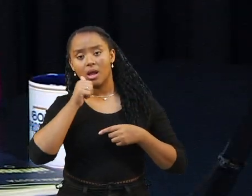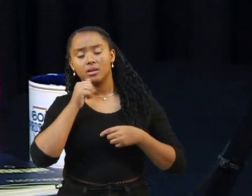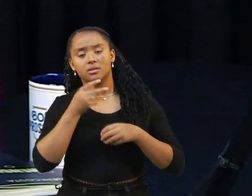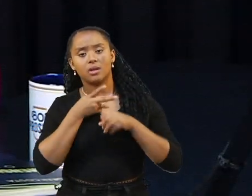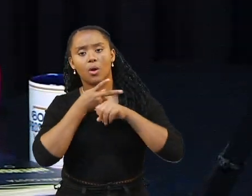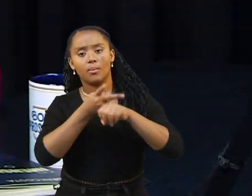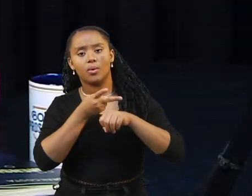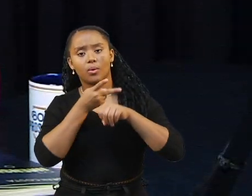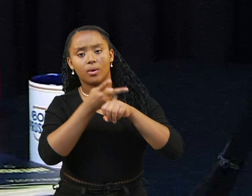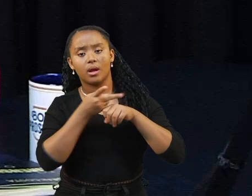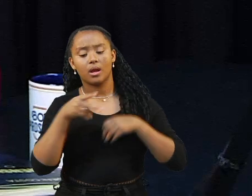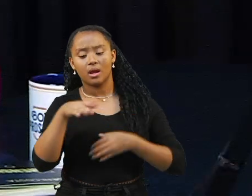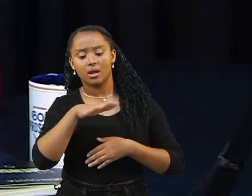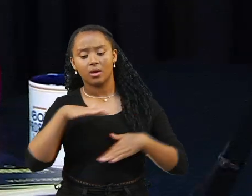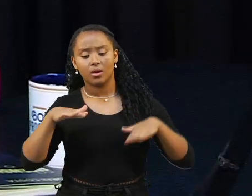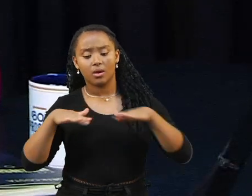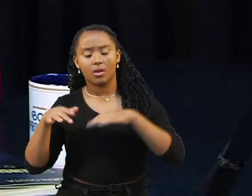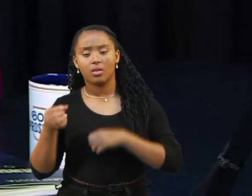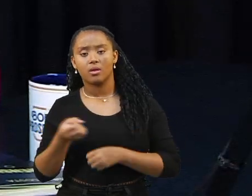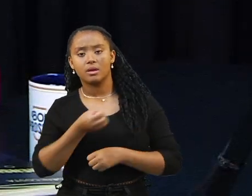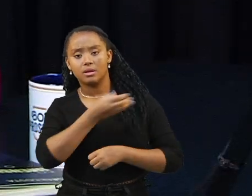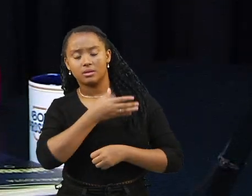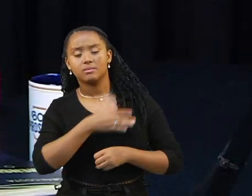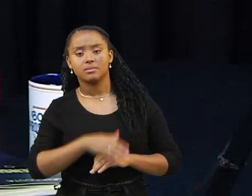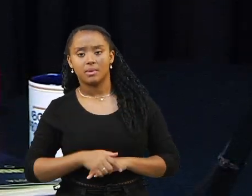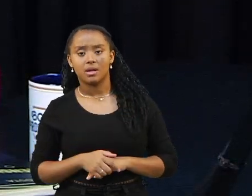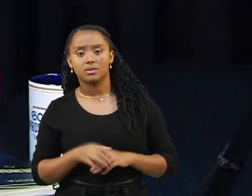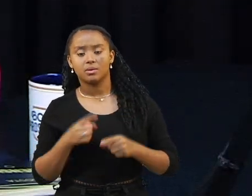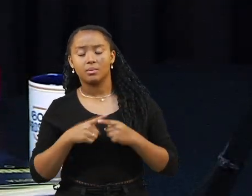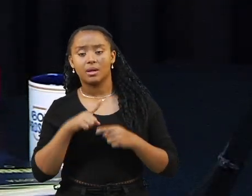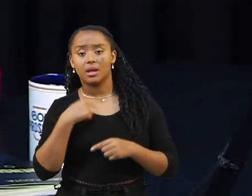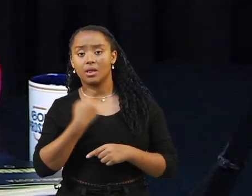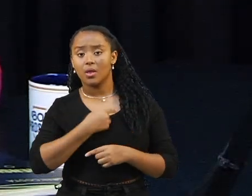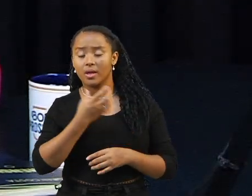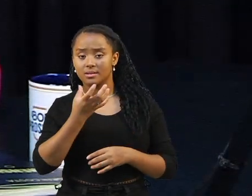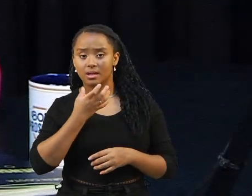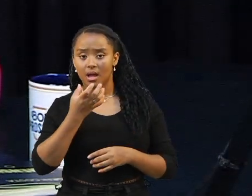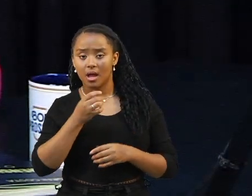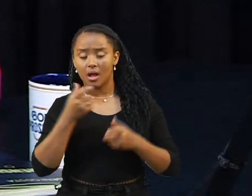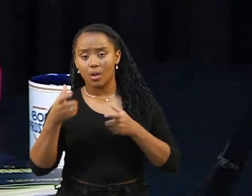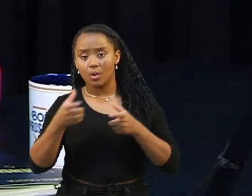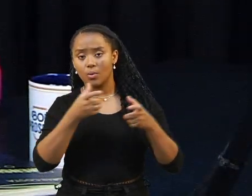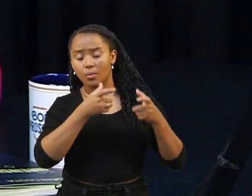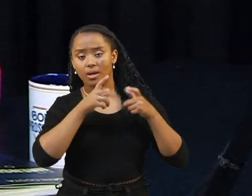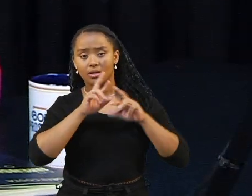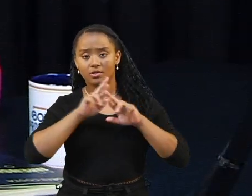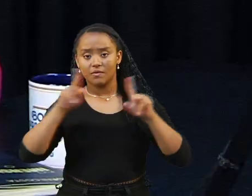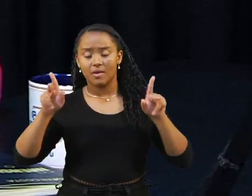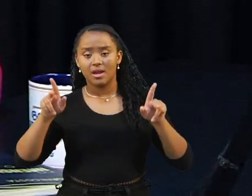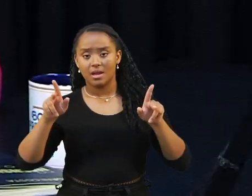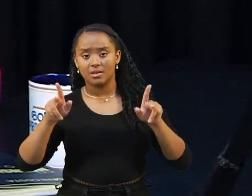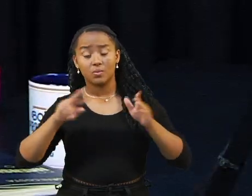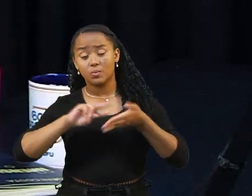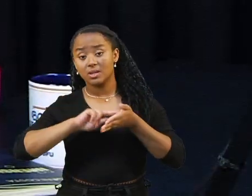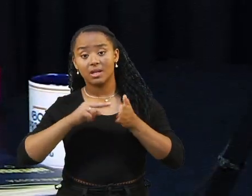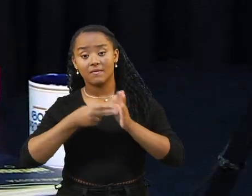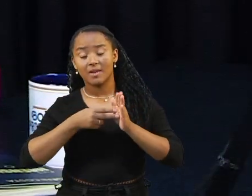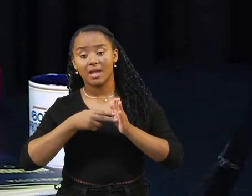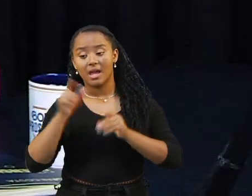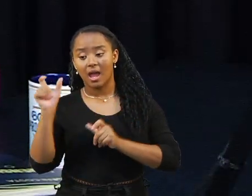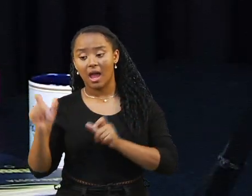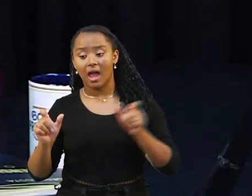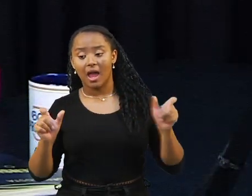estão buscando novos espaços, né, Josi? A gente quer lugares diferentes, não que a gente